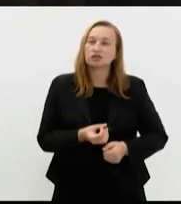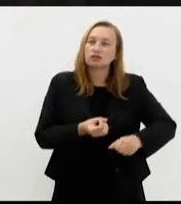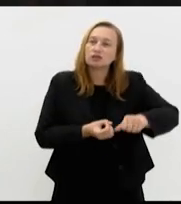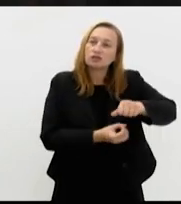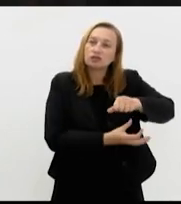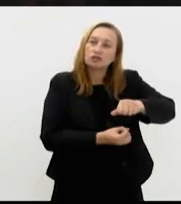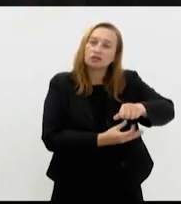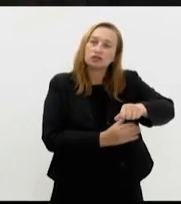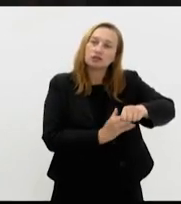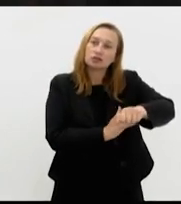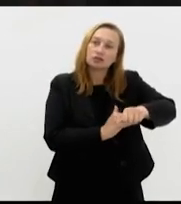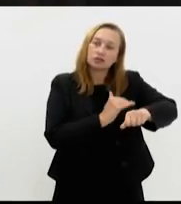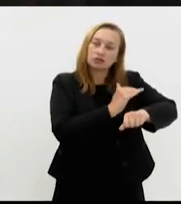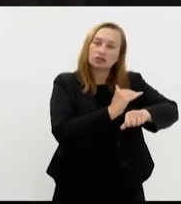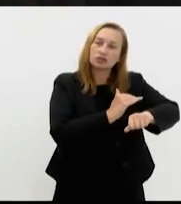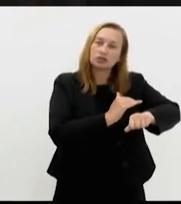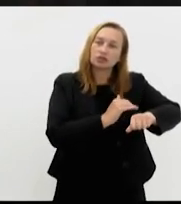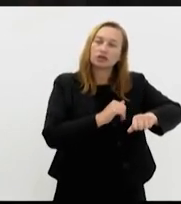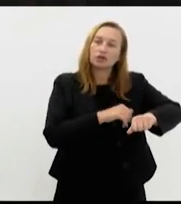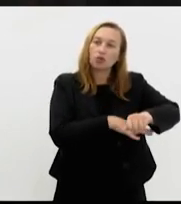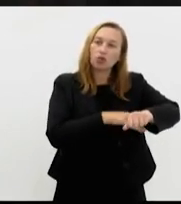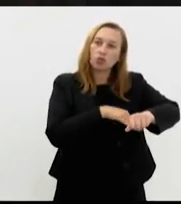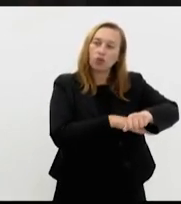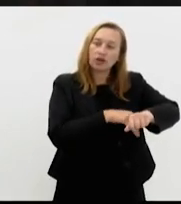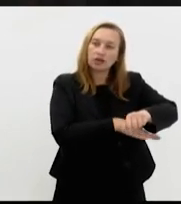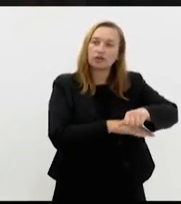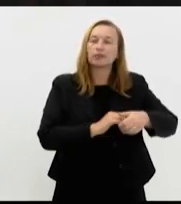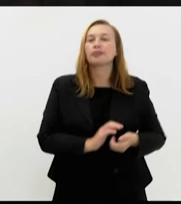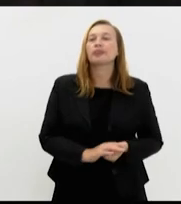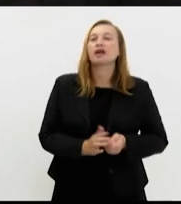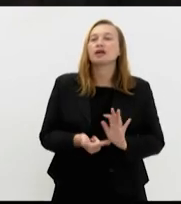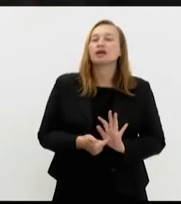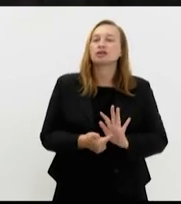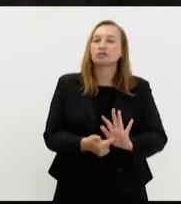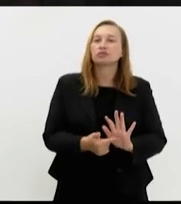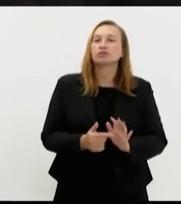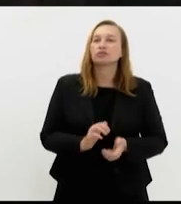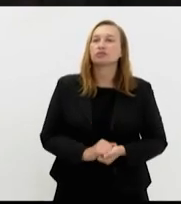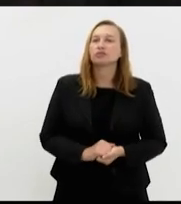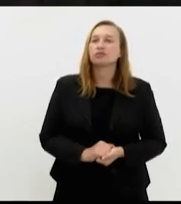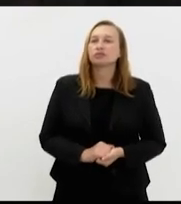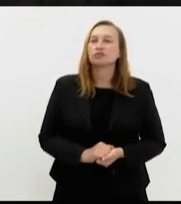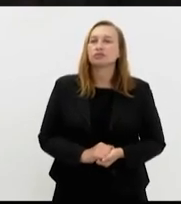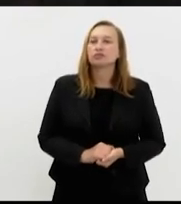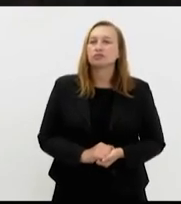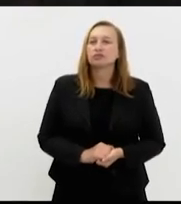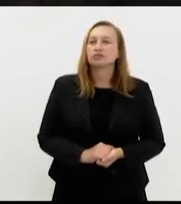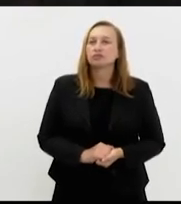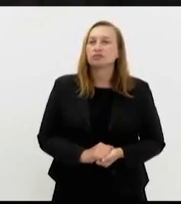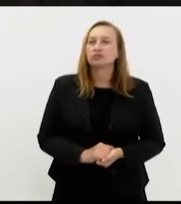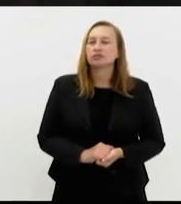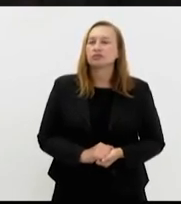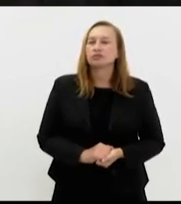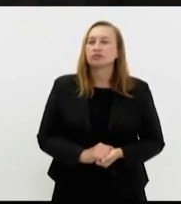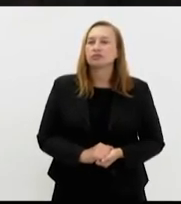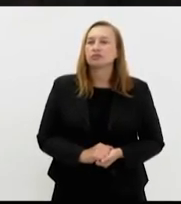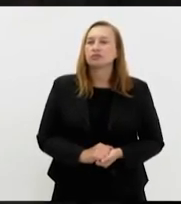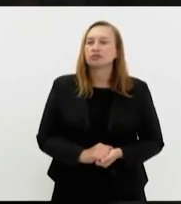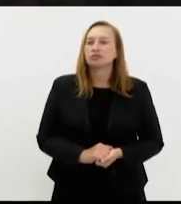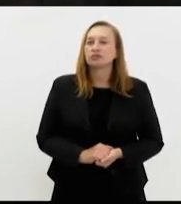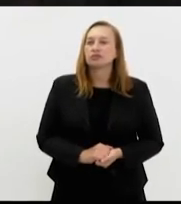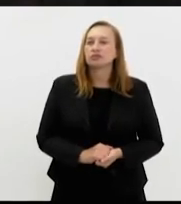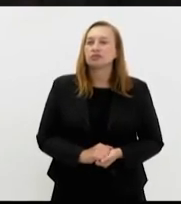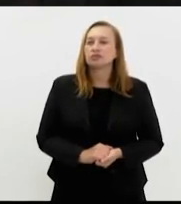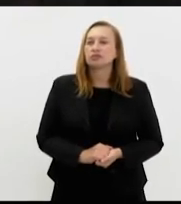demonstrativo. Esse demonstrativo de disponibilidade de